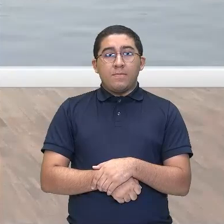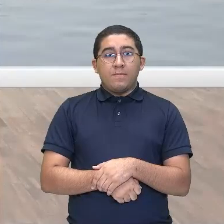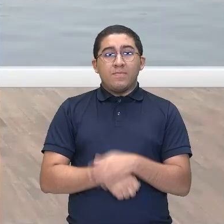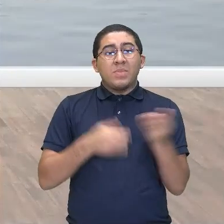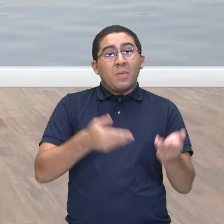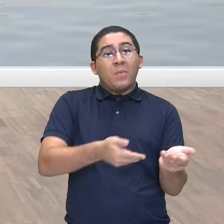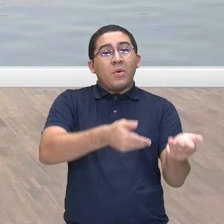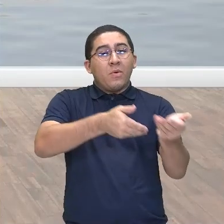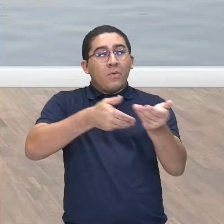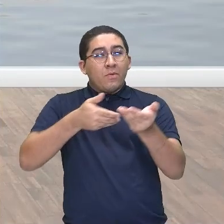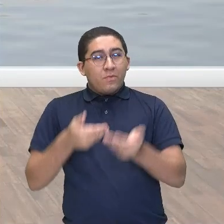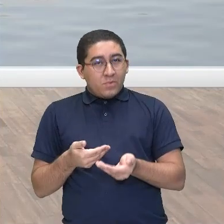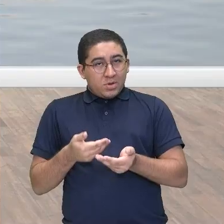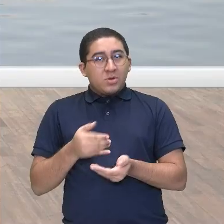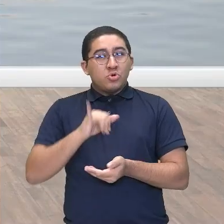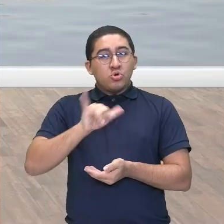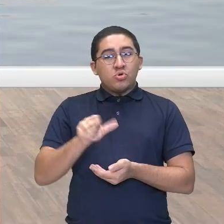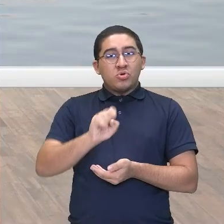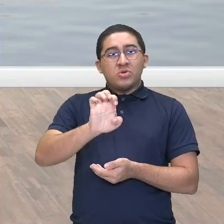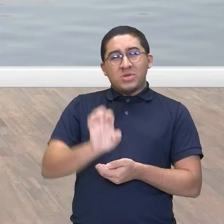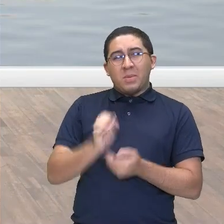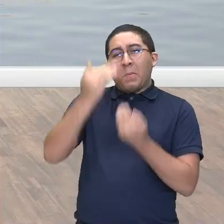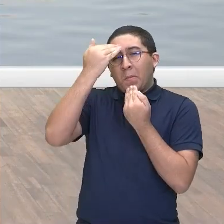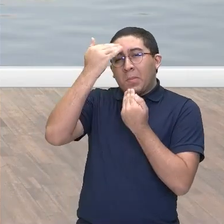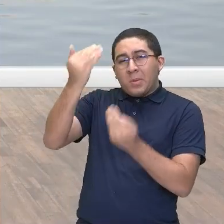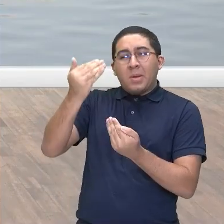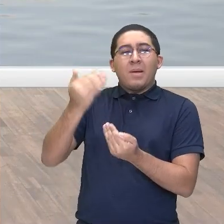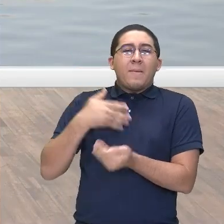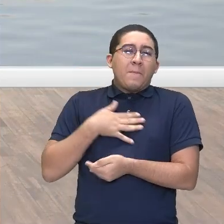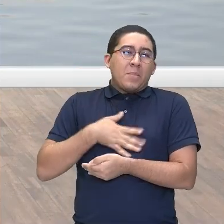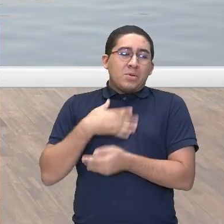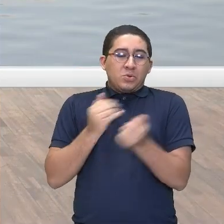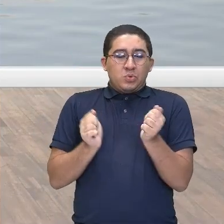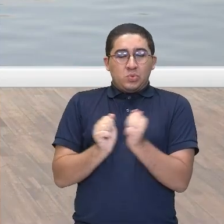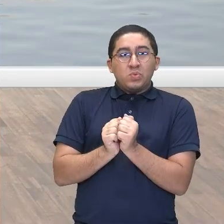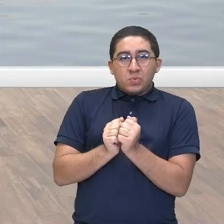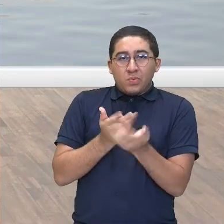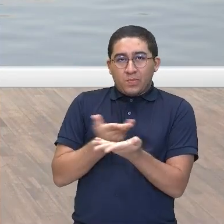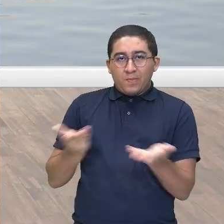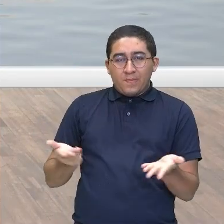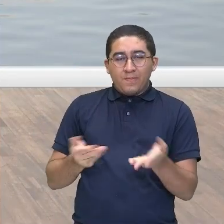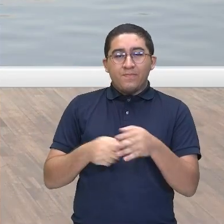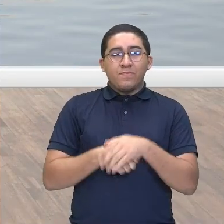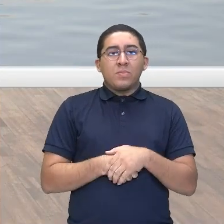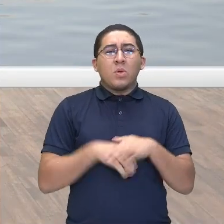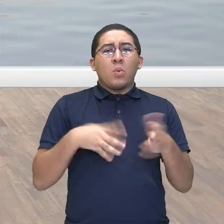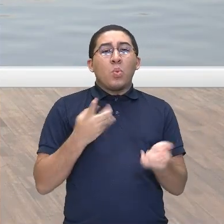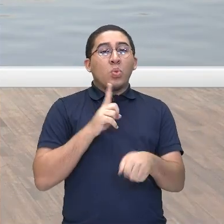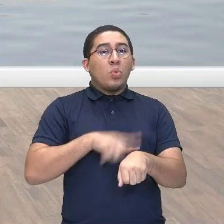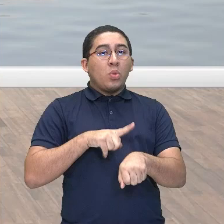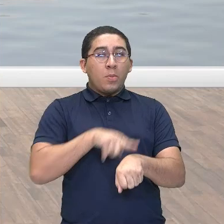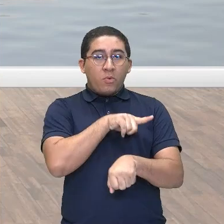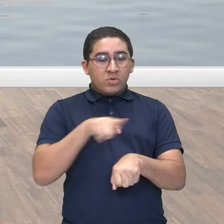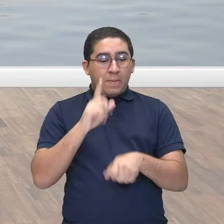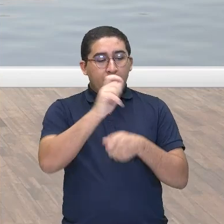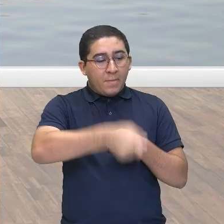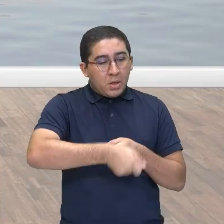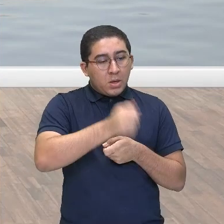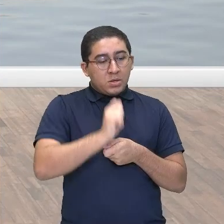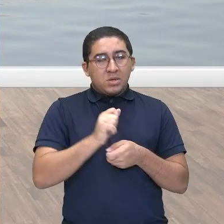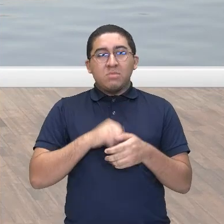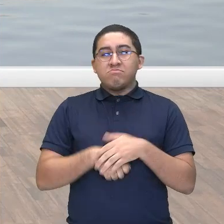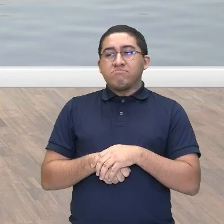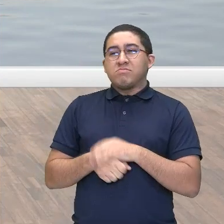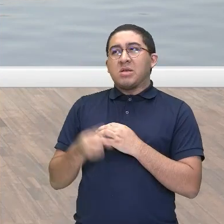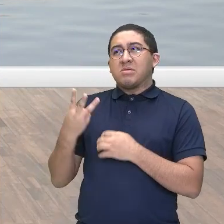Seja bem-vindo, senhor José. Obrigado, é um prazer estar aqui. Há quanto tempo o senhor pesca? Mais